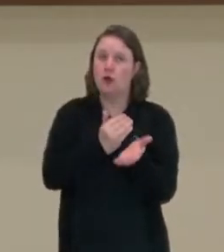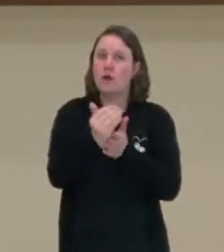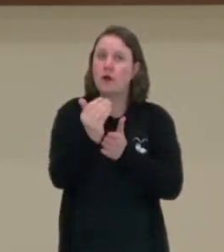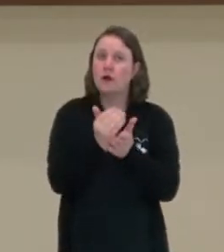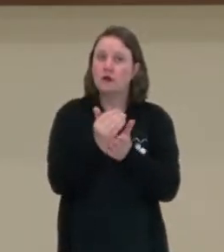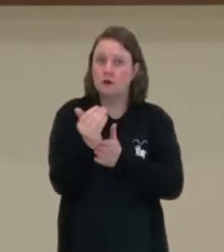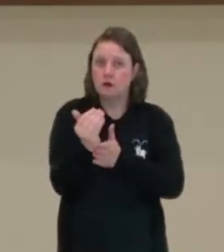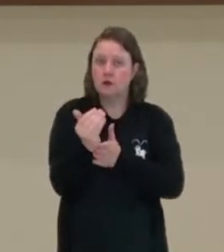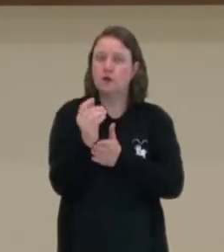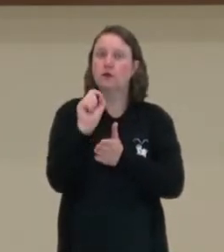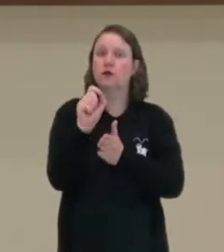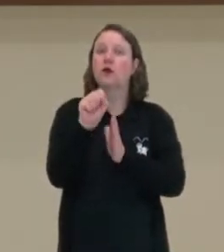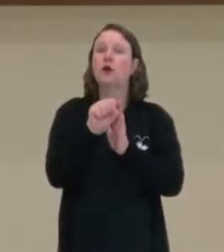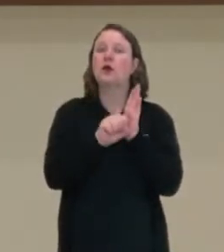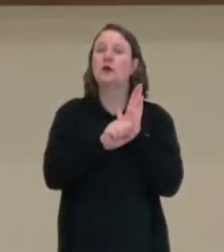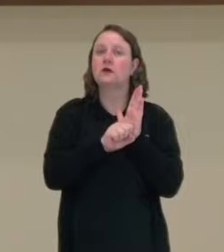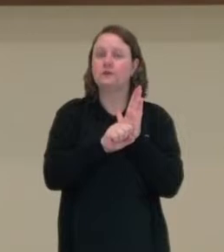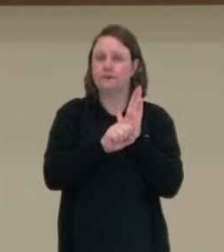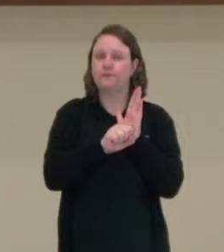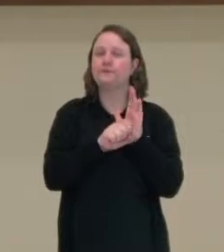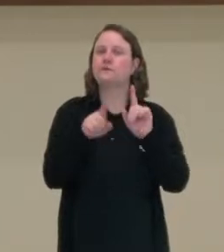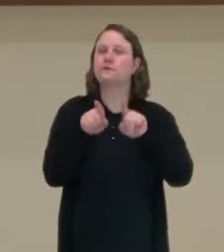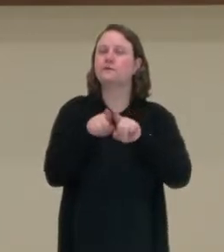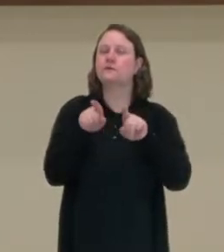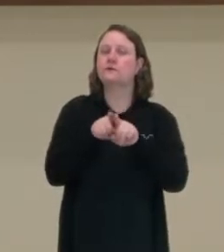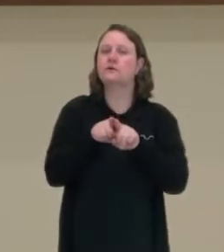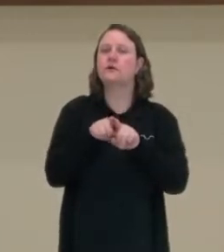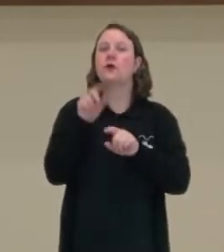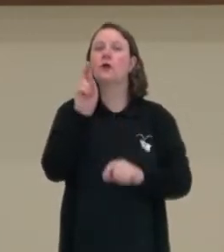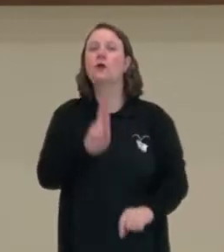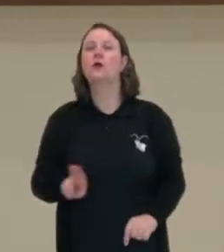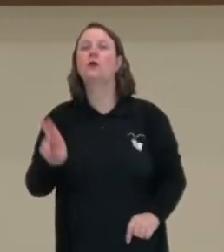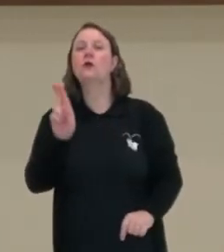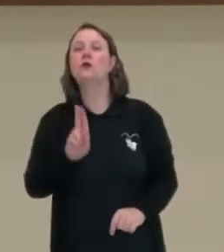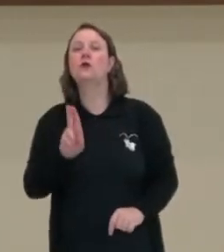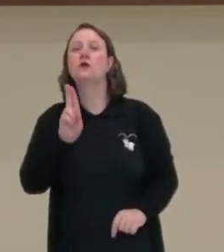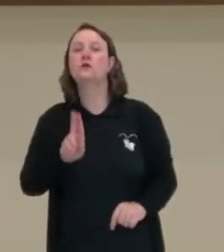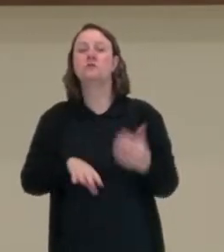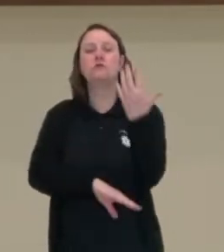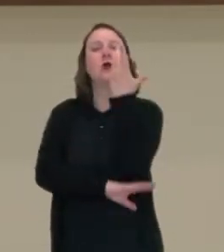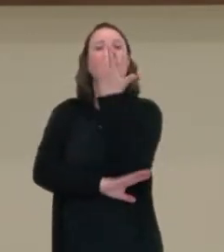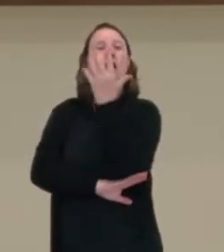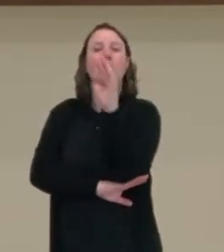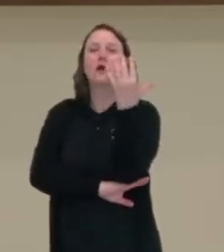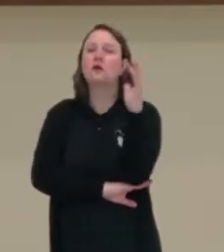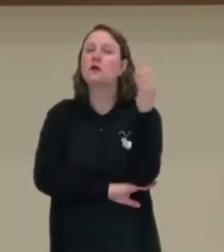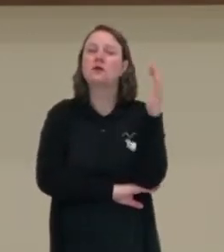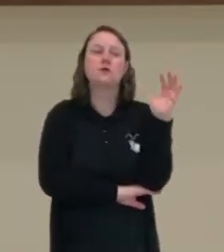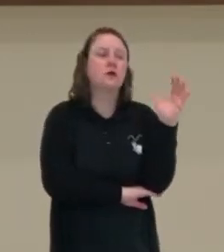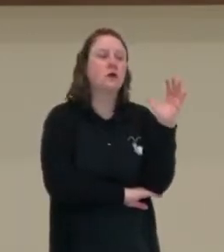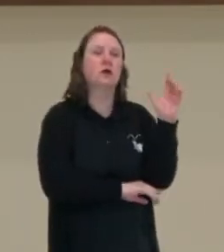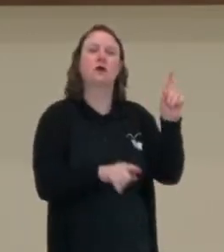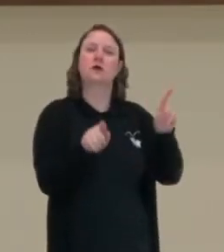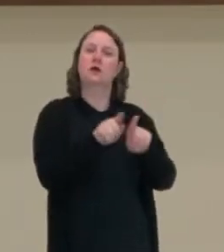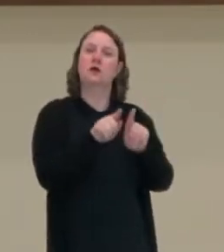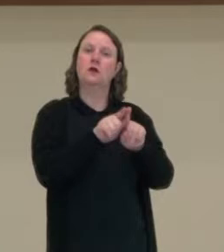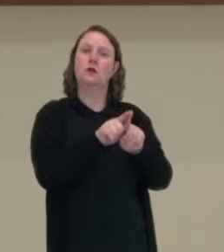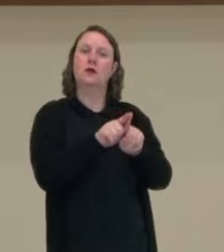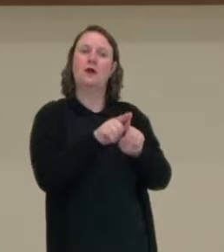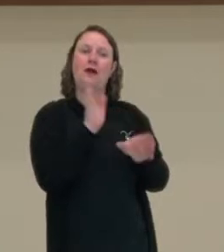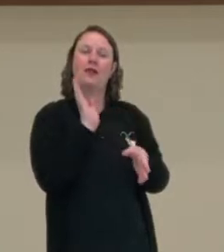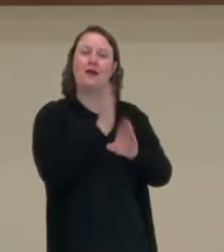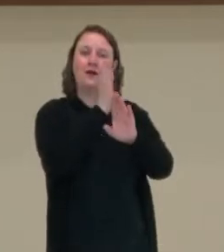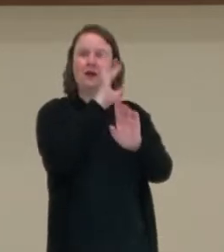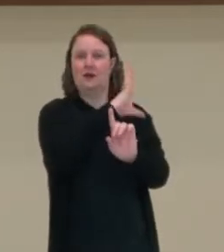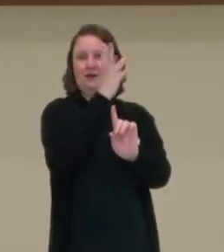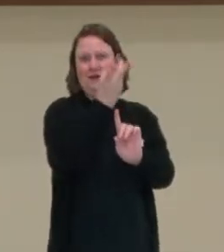último século, o homem vai começar a usar a natureza como uma forma, usar a arte como forma de conscientizar sobre